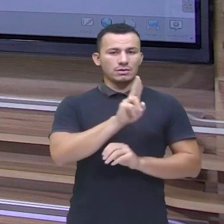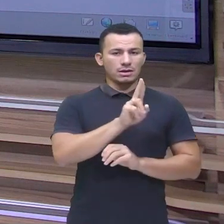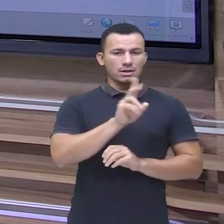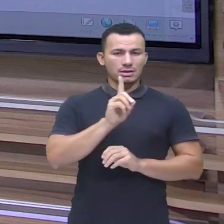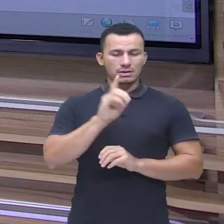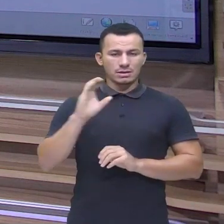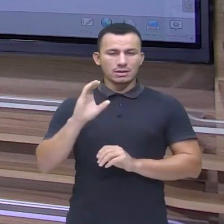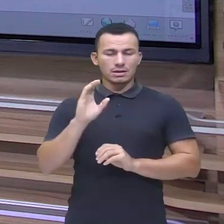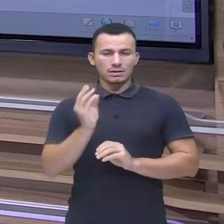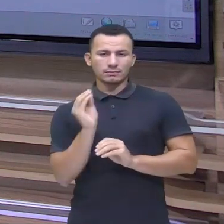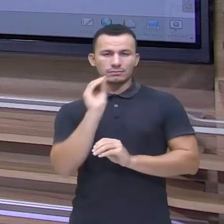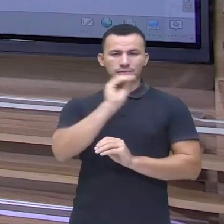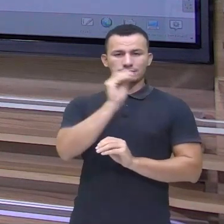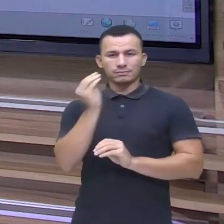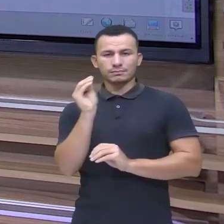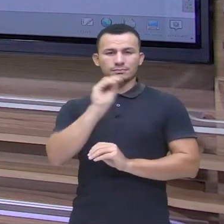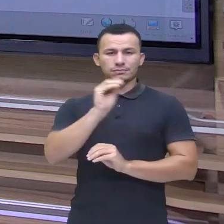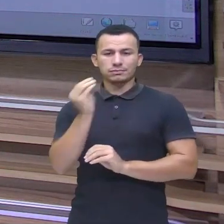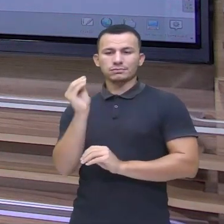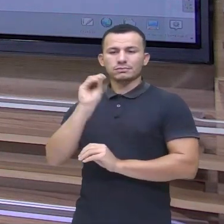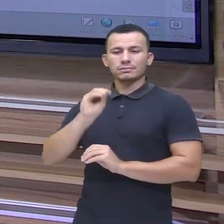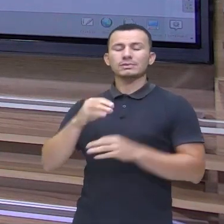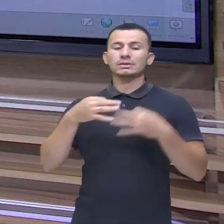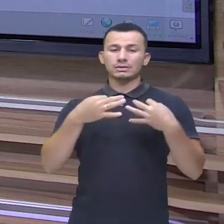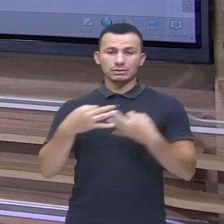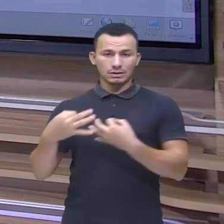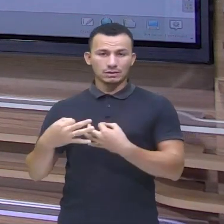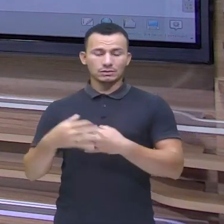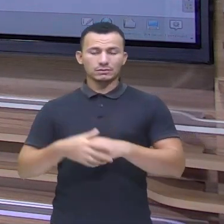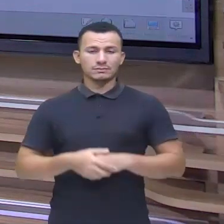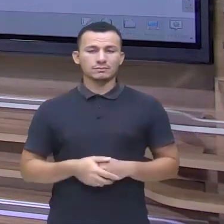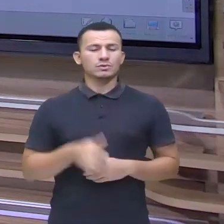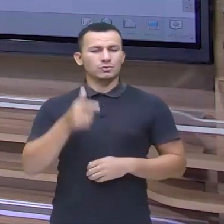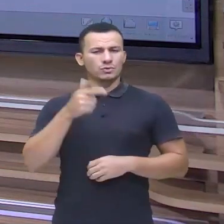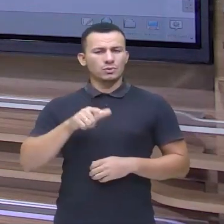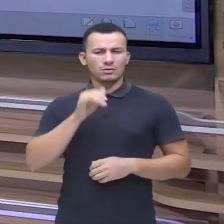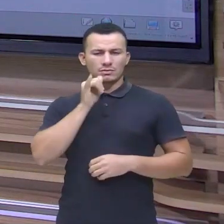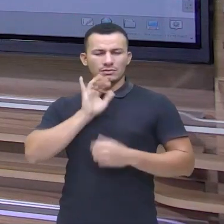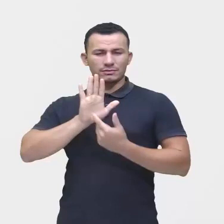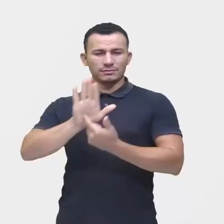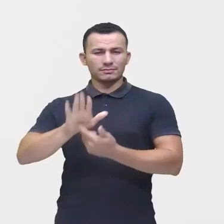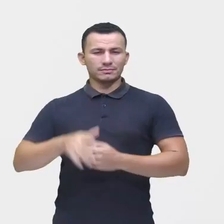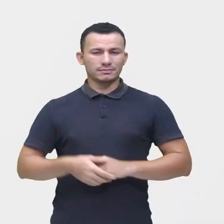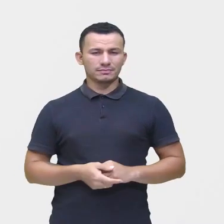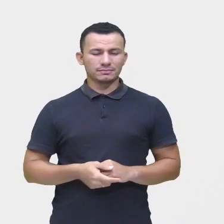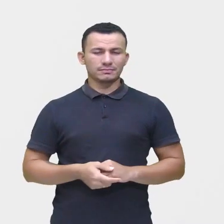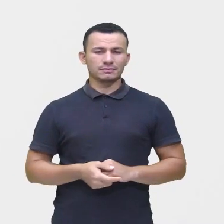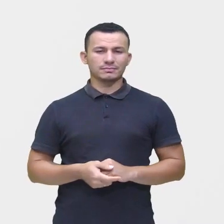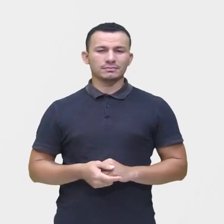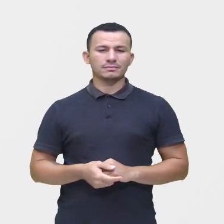Tudo bem? Então, vamos mais um exemplo para que você verifique aí a multiplicação. De olho na tela.